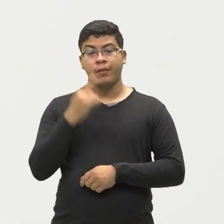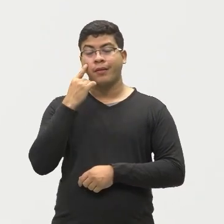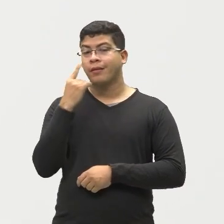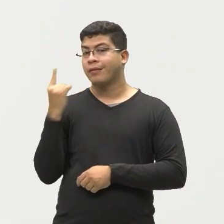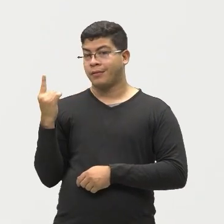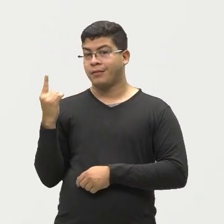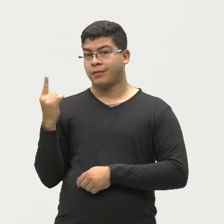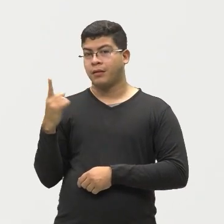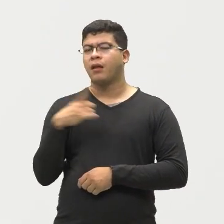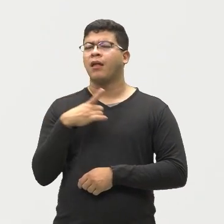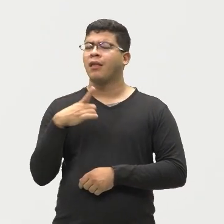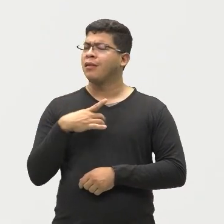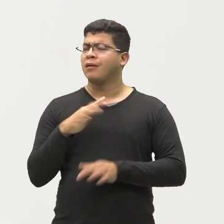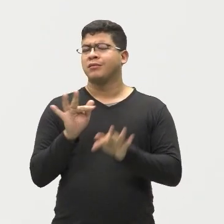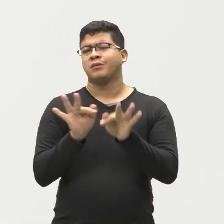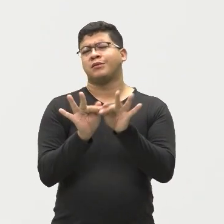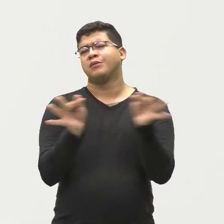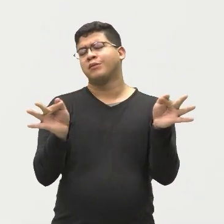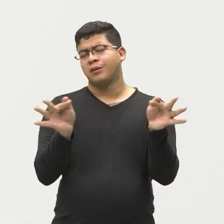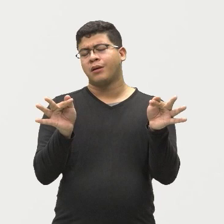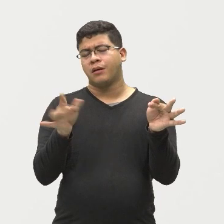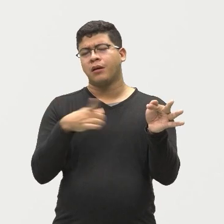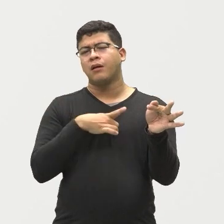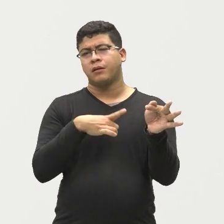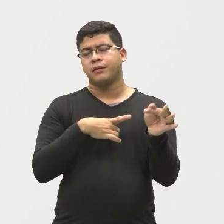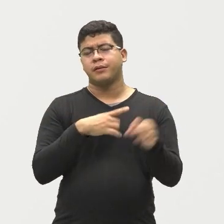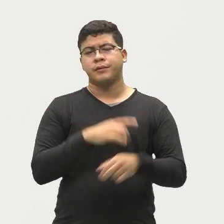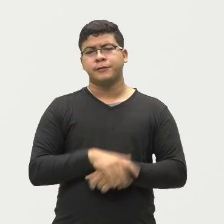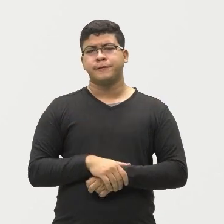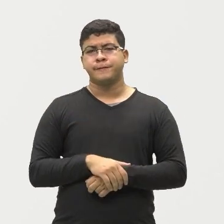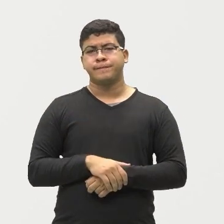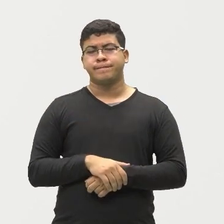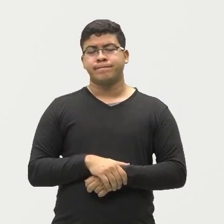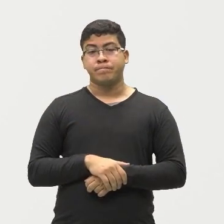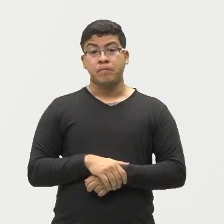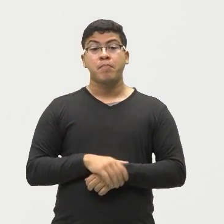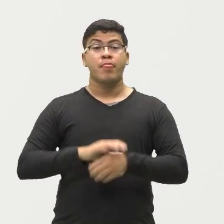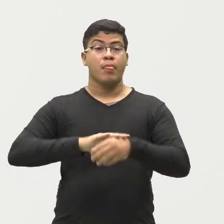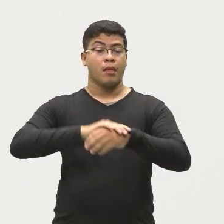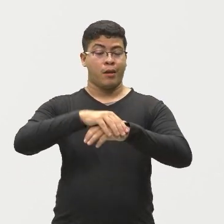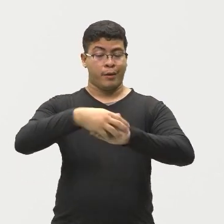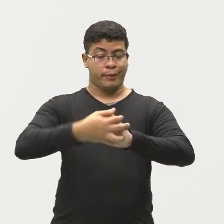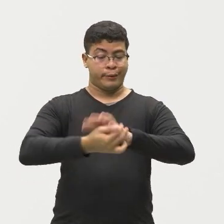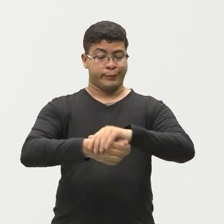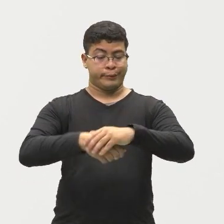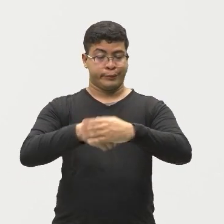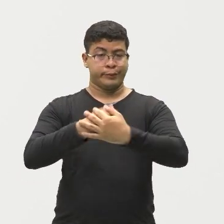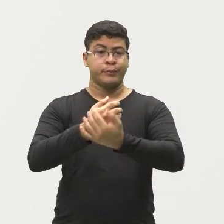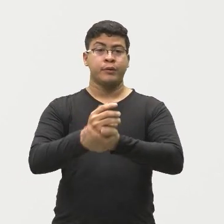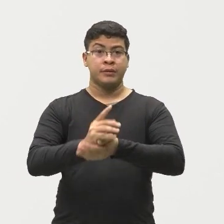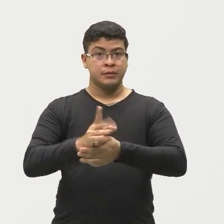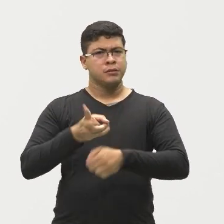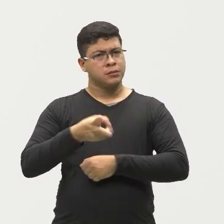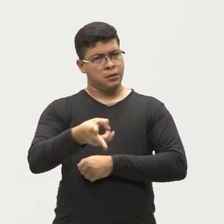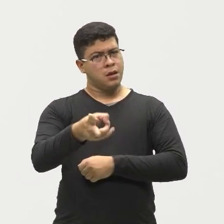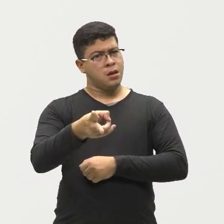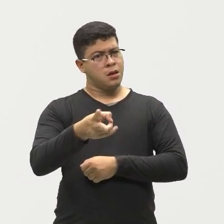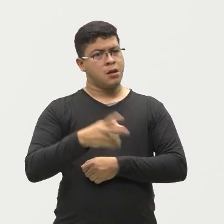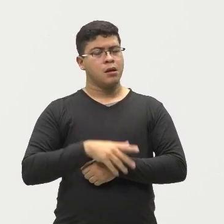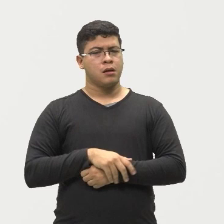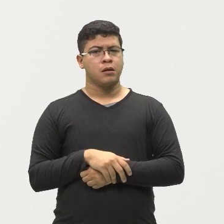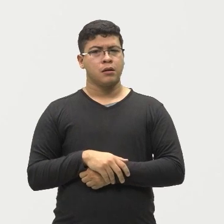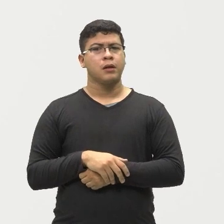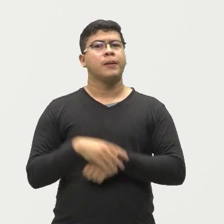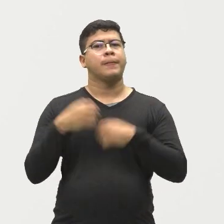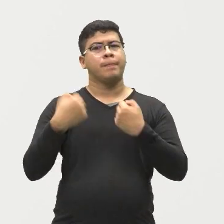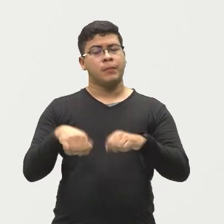algumas maneiras bem simples, né? Por exemplo, lavar as mãos com frequência, lavar as